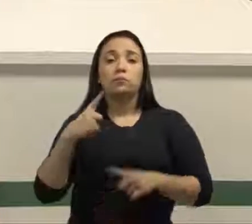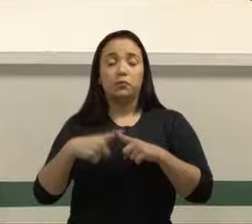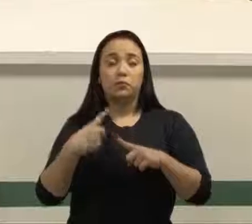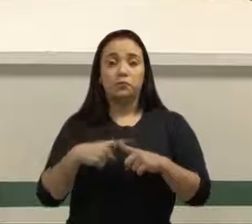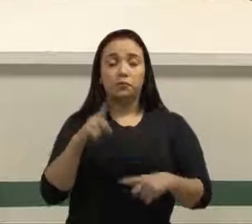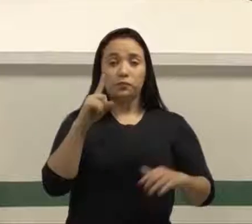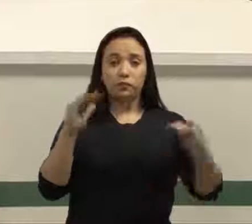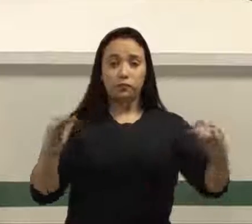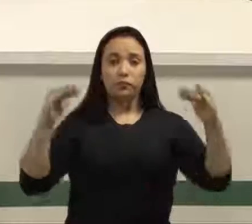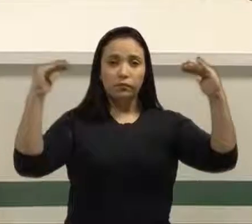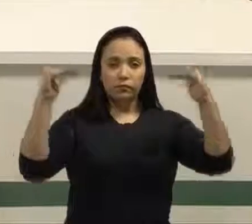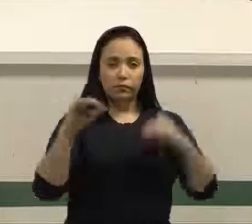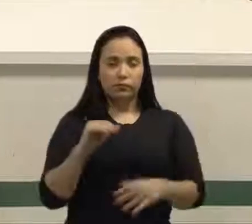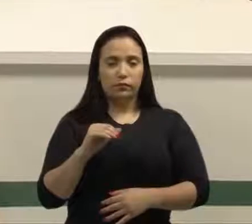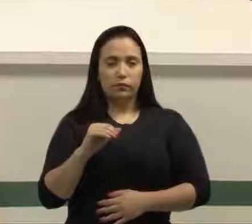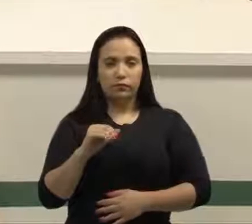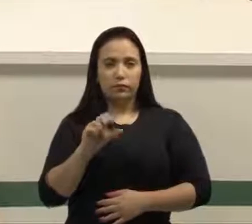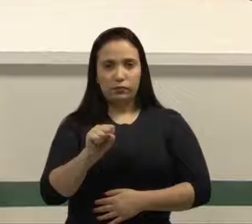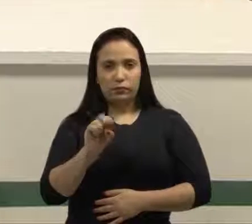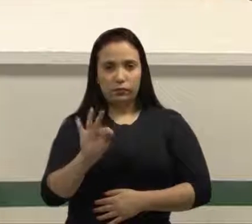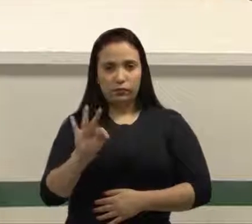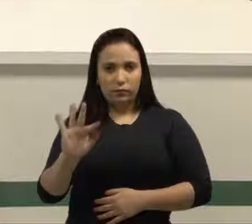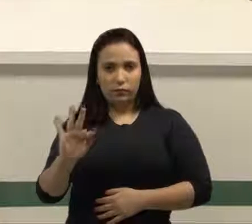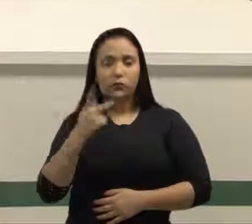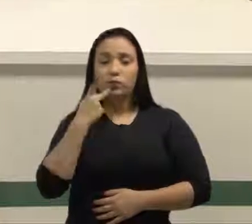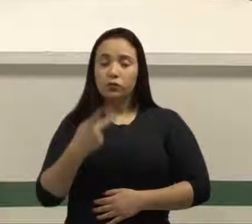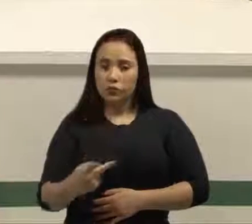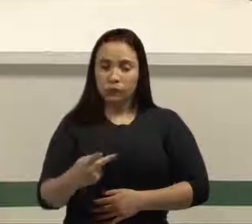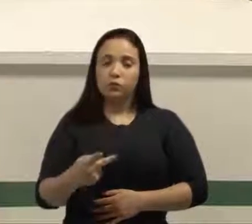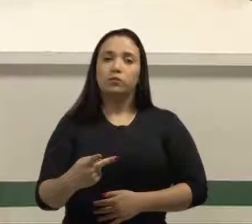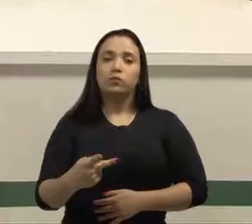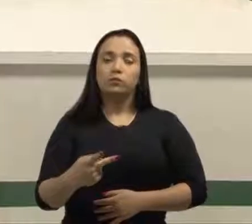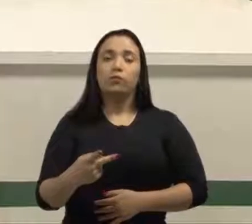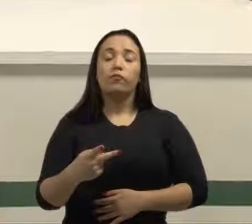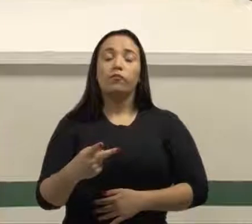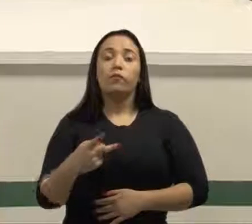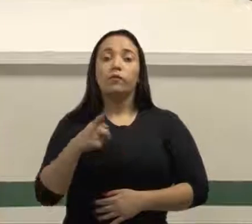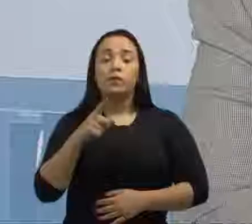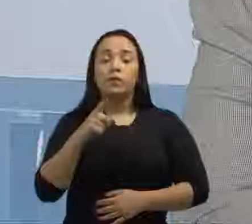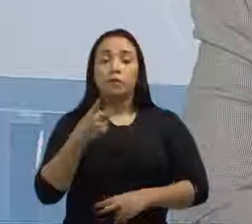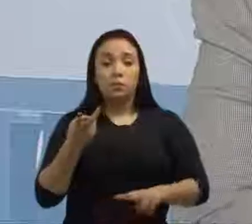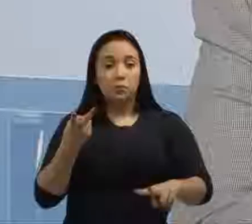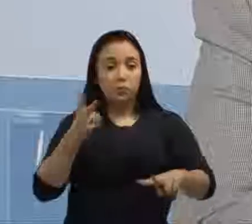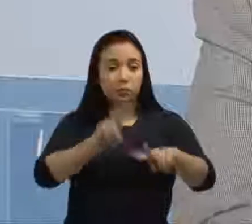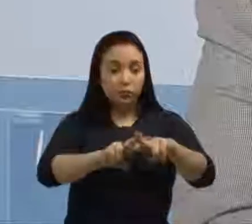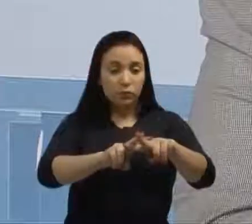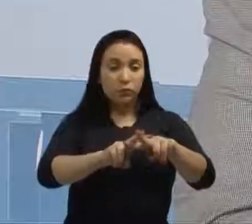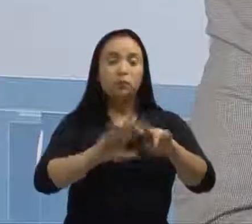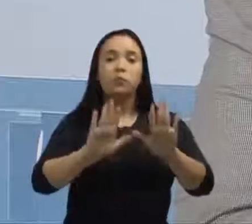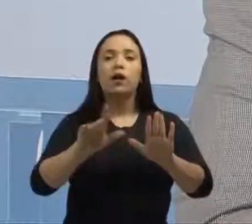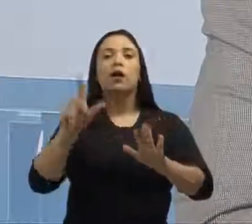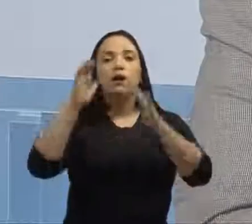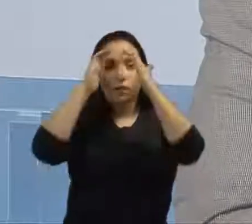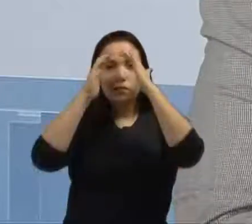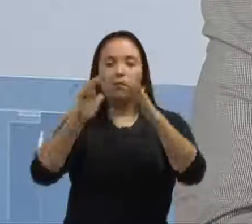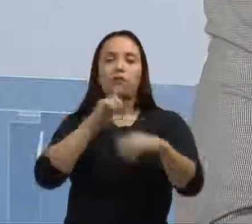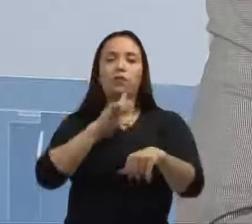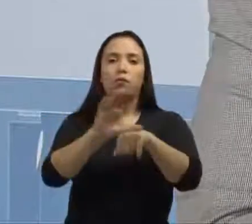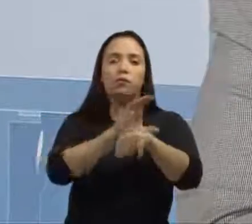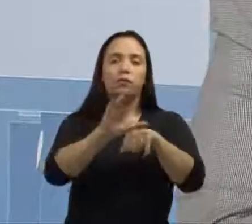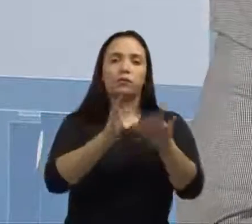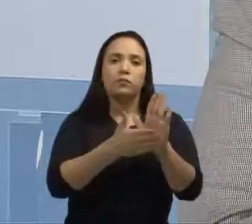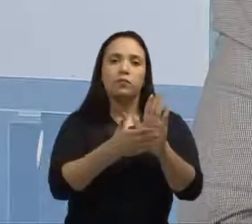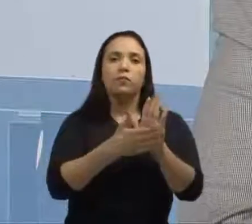que o Supremo deixou claro que a prisão em segunda instância não restringe um